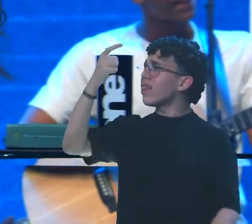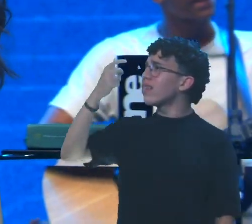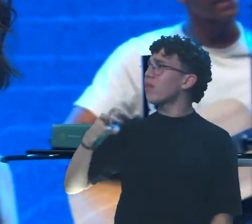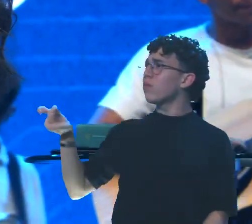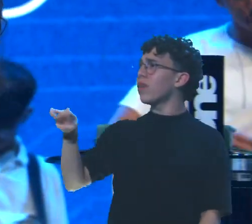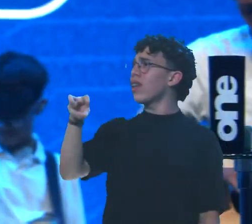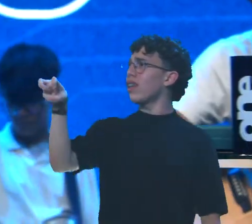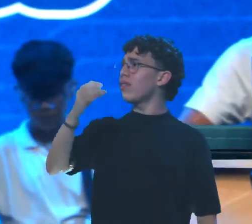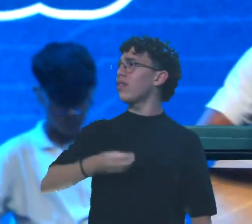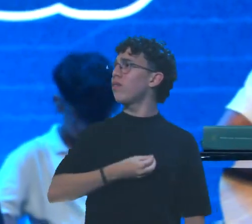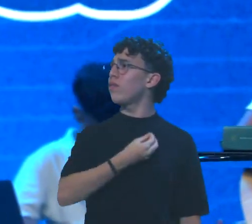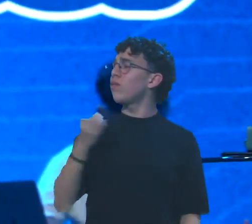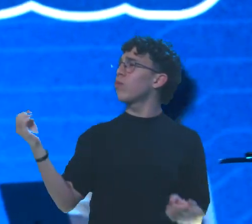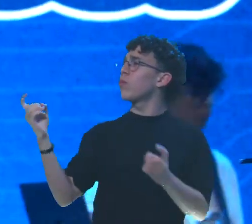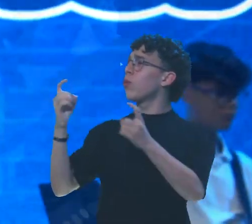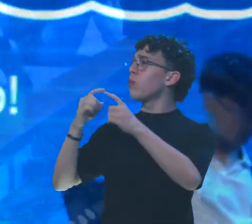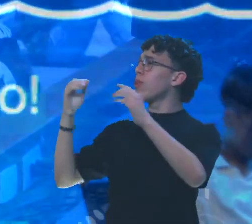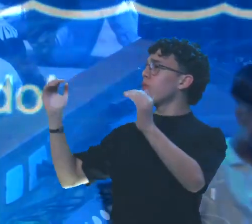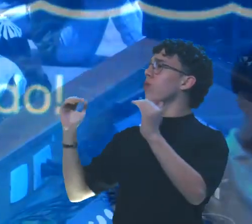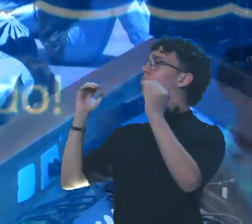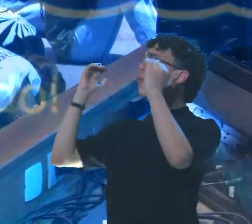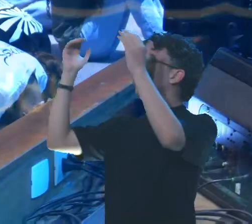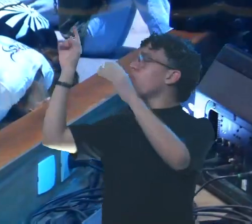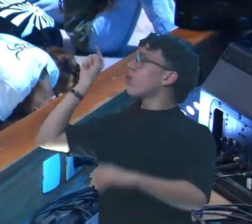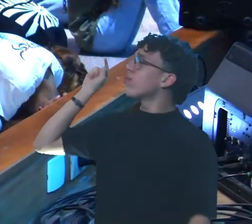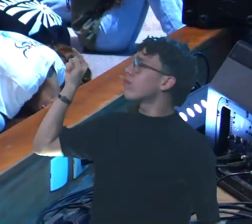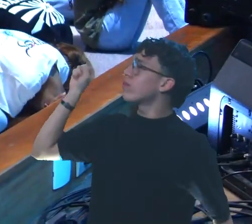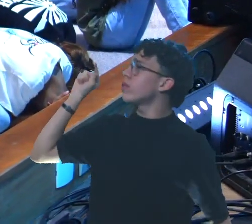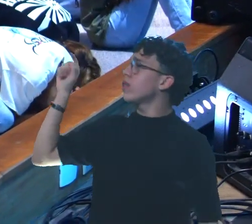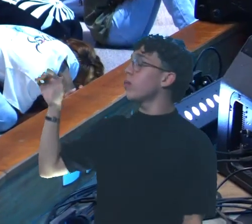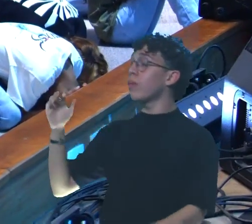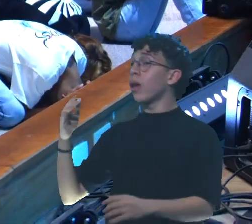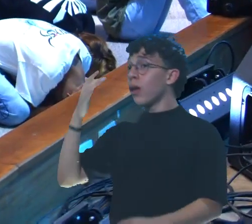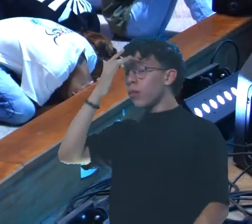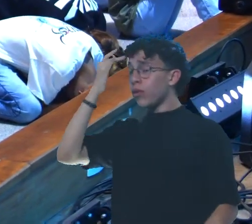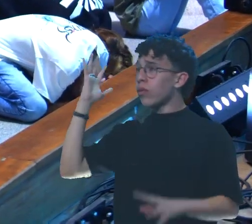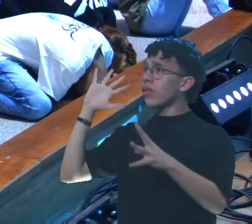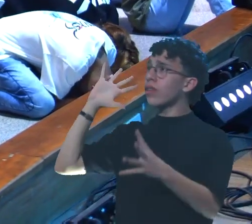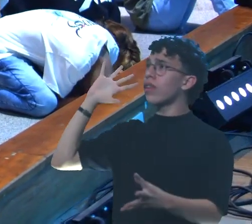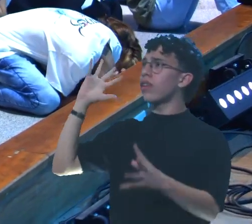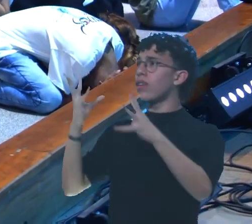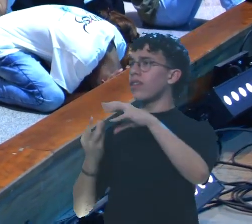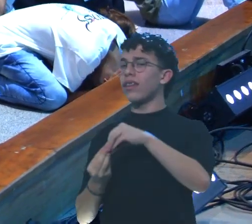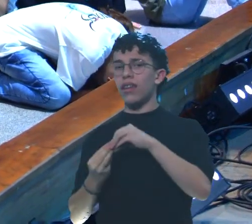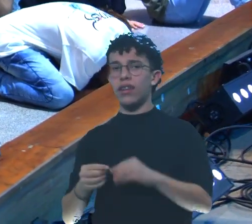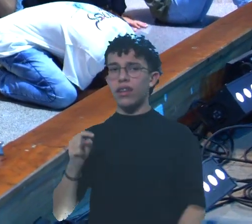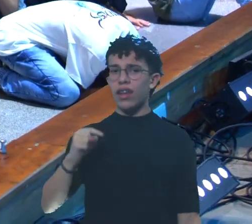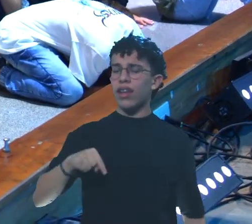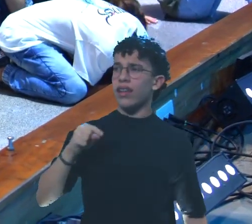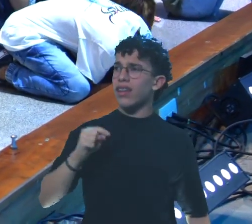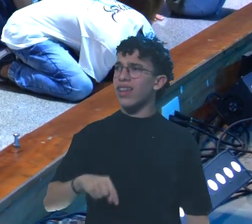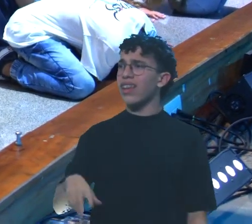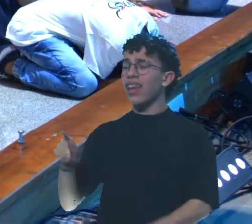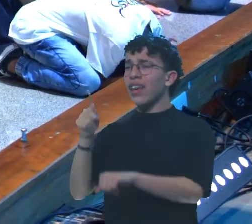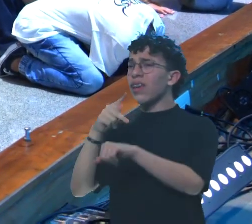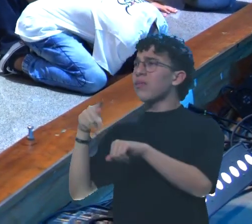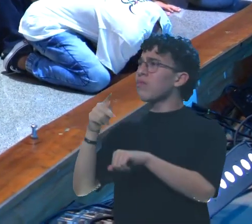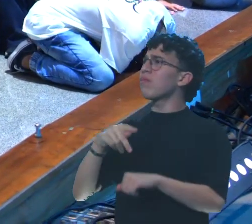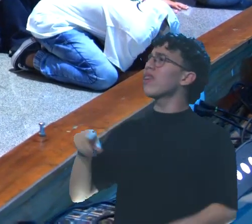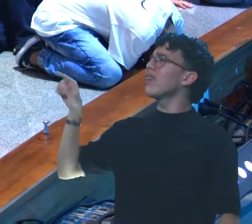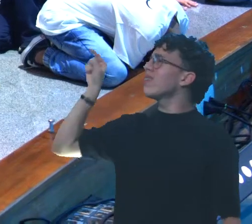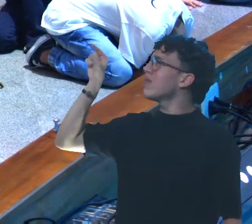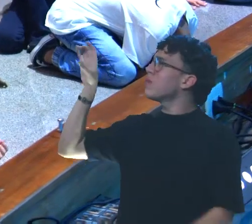algo maior. Aqueles que entendem nesse lugar que a nossa pátria é o céu,